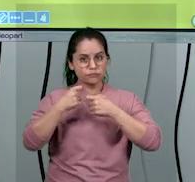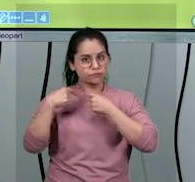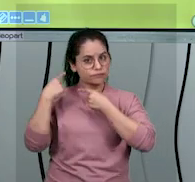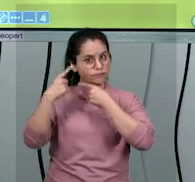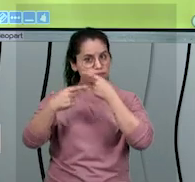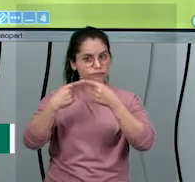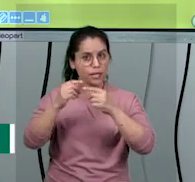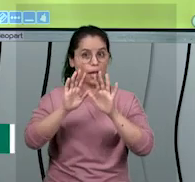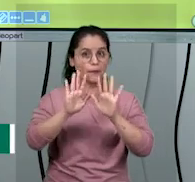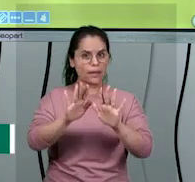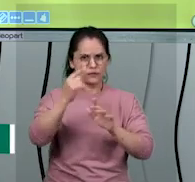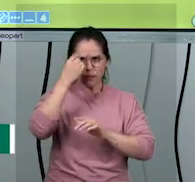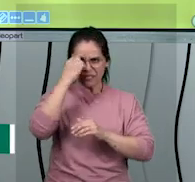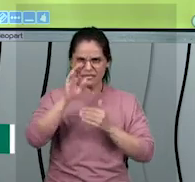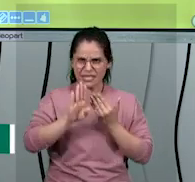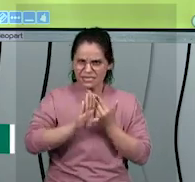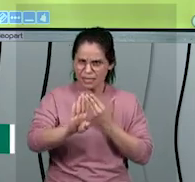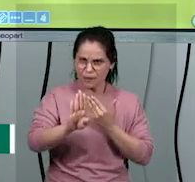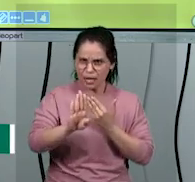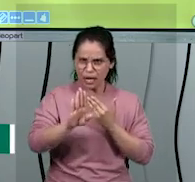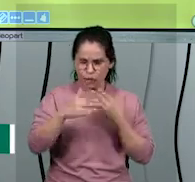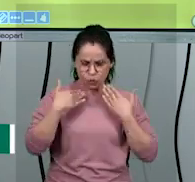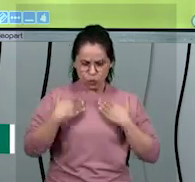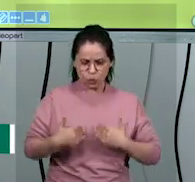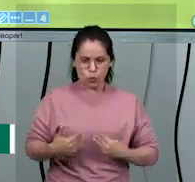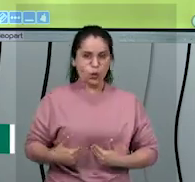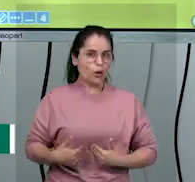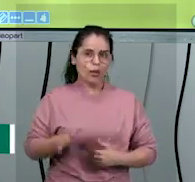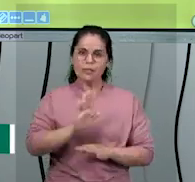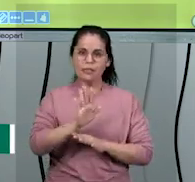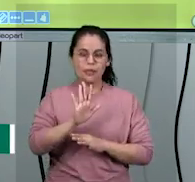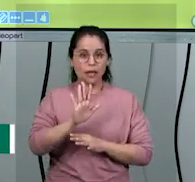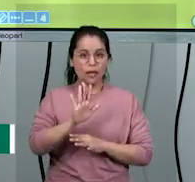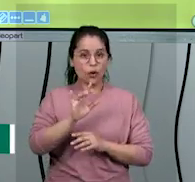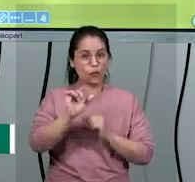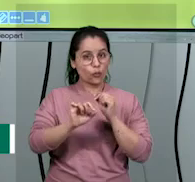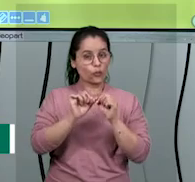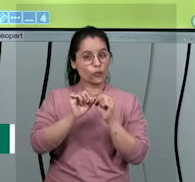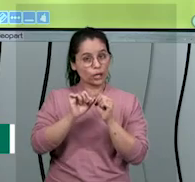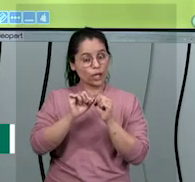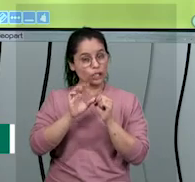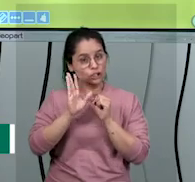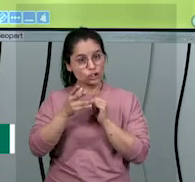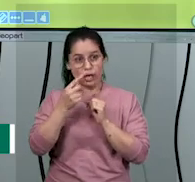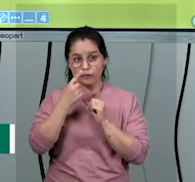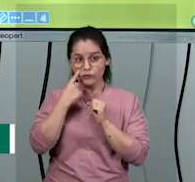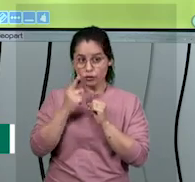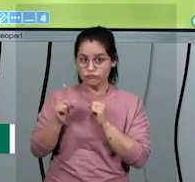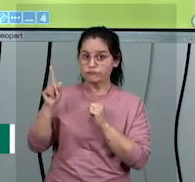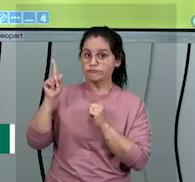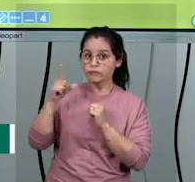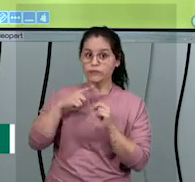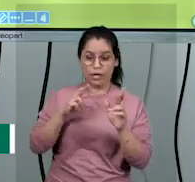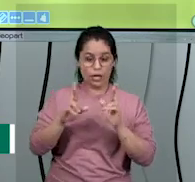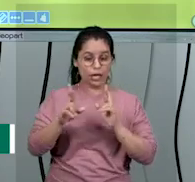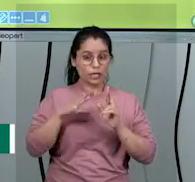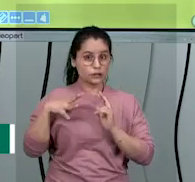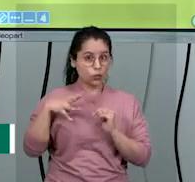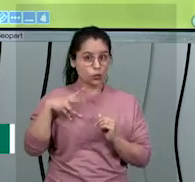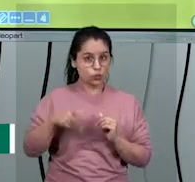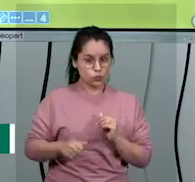que ele é separado do restante do corpo. Assim como esses sistemas que a gente já viu, eles se relacionam com